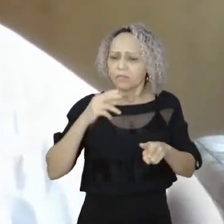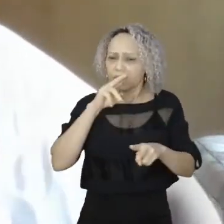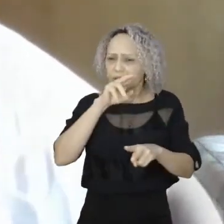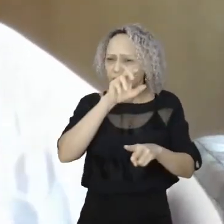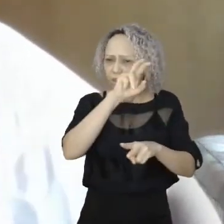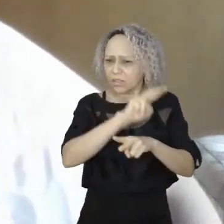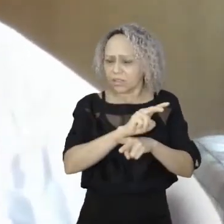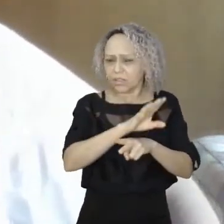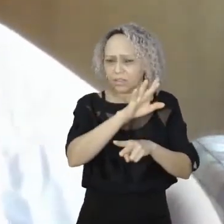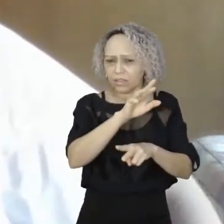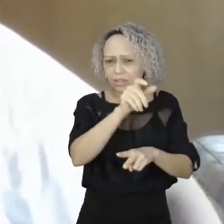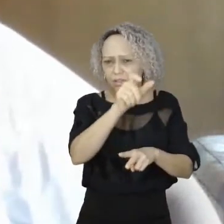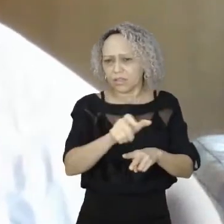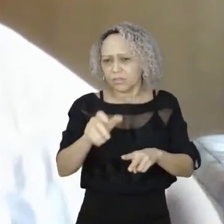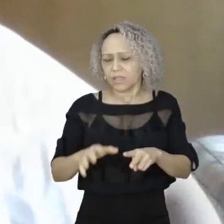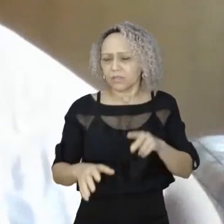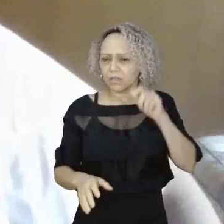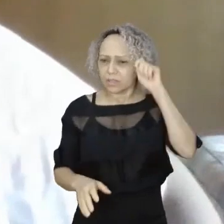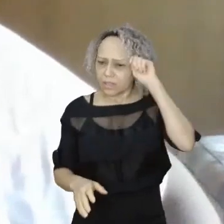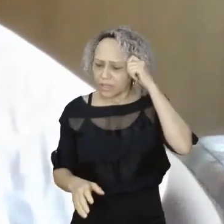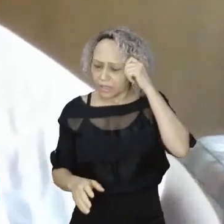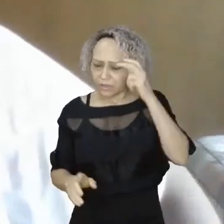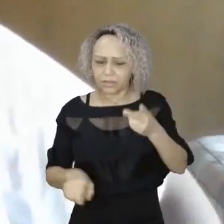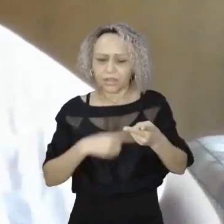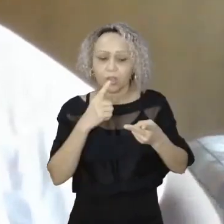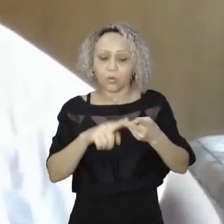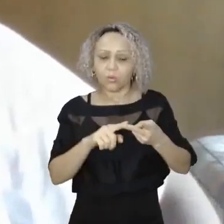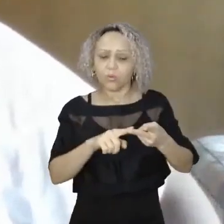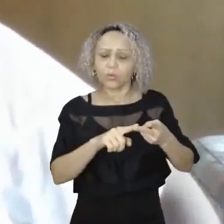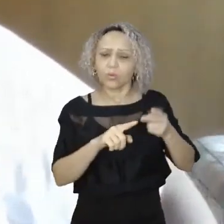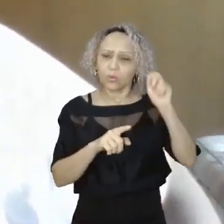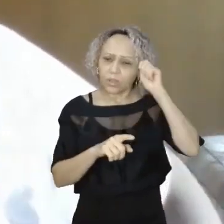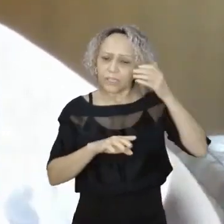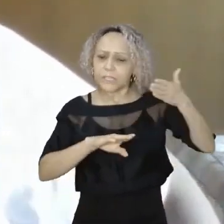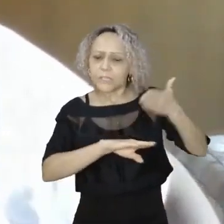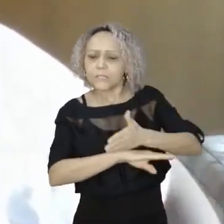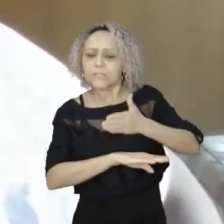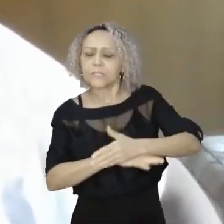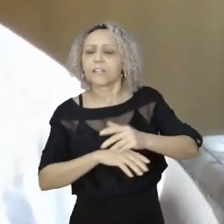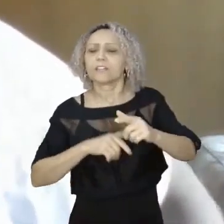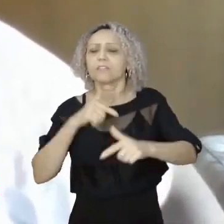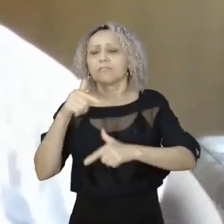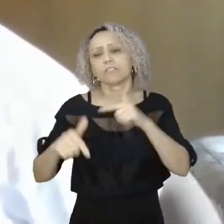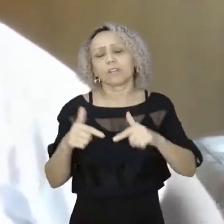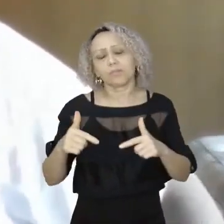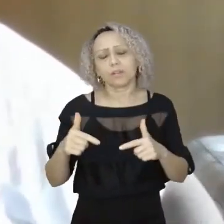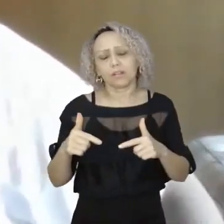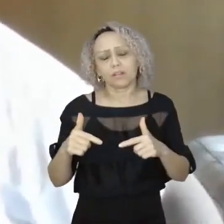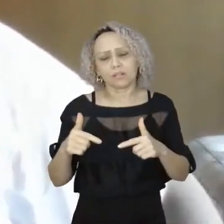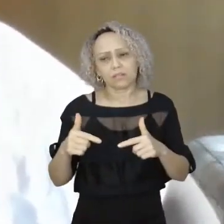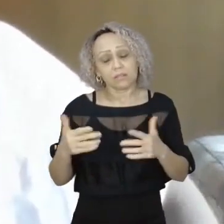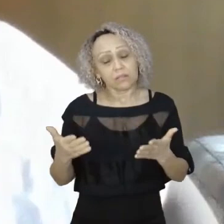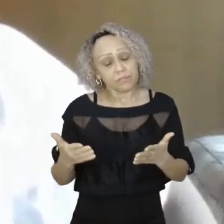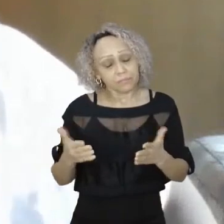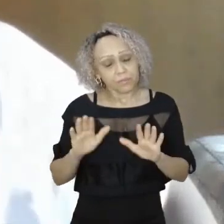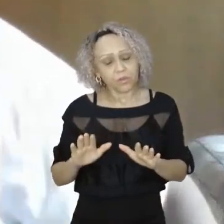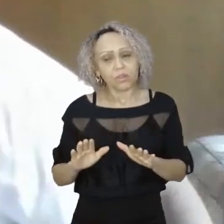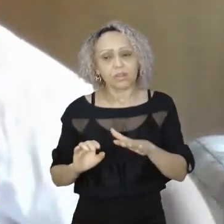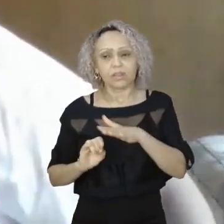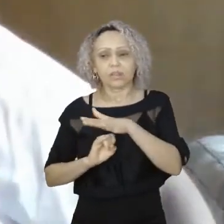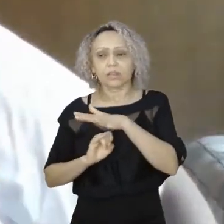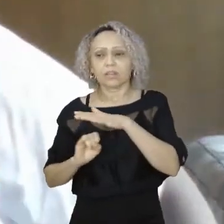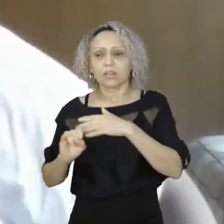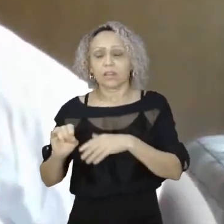E segundo, a inserção com qualidade no mercado de trabalho. Porque, também dados do DIEESE,